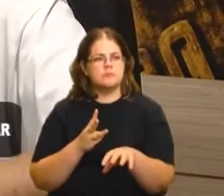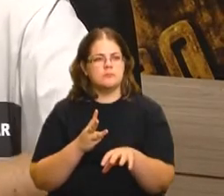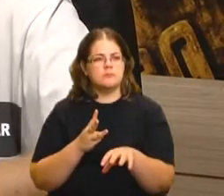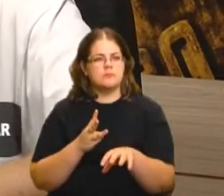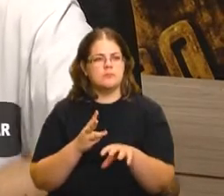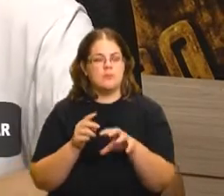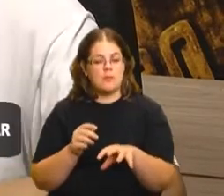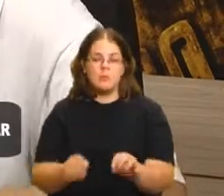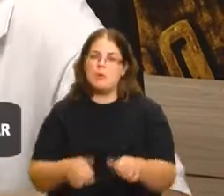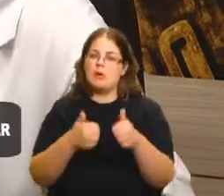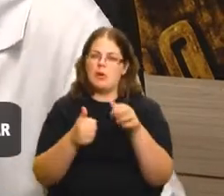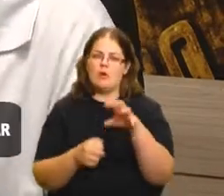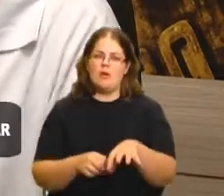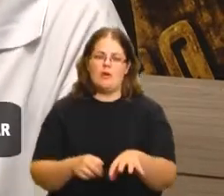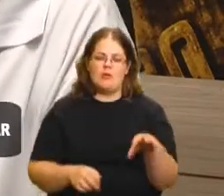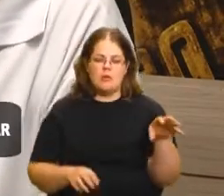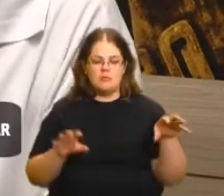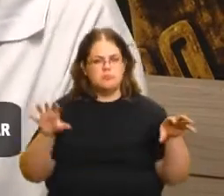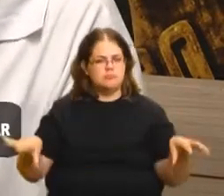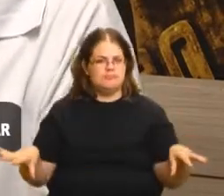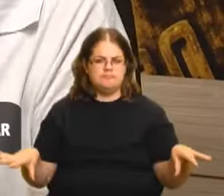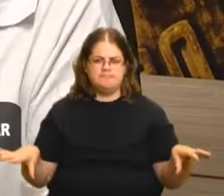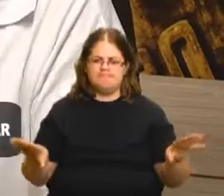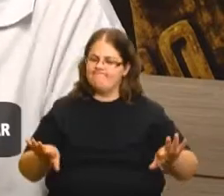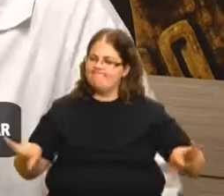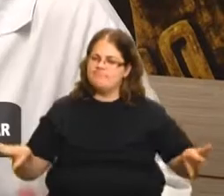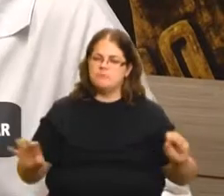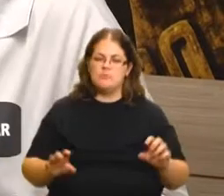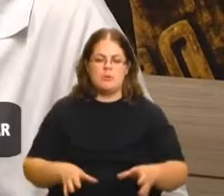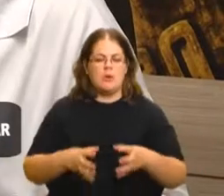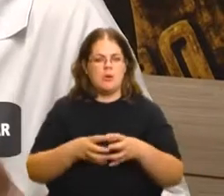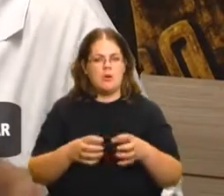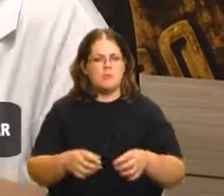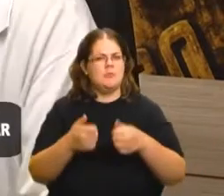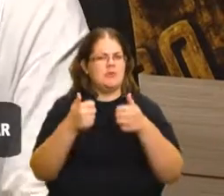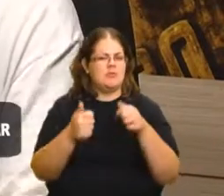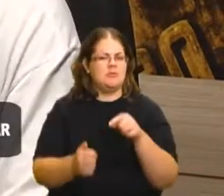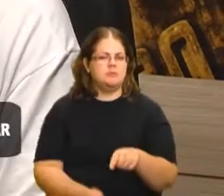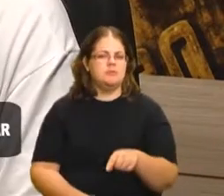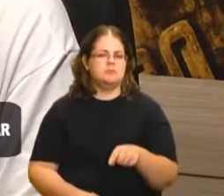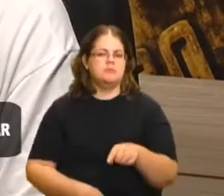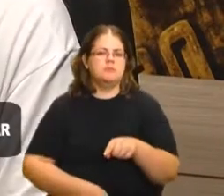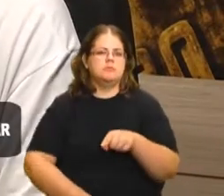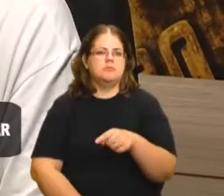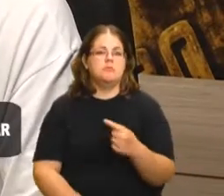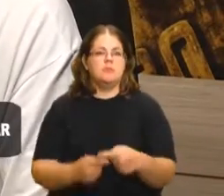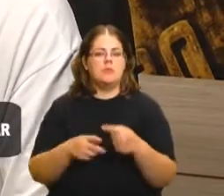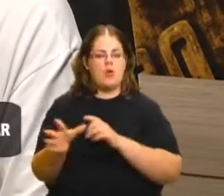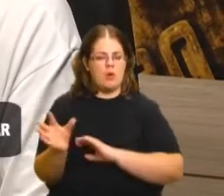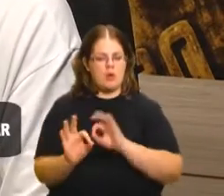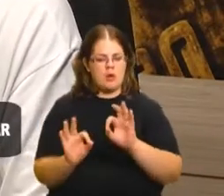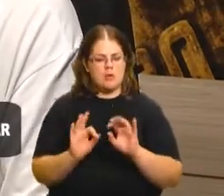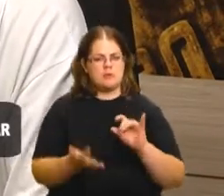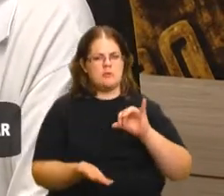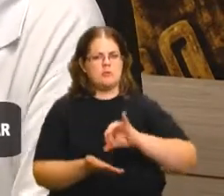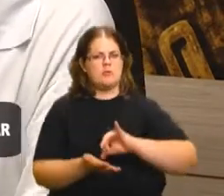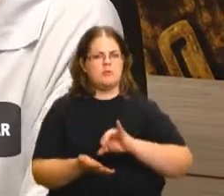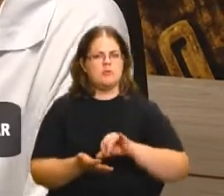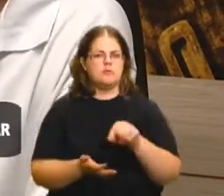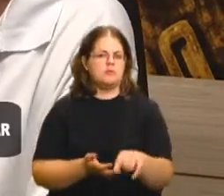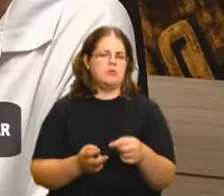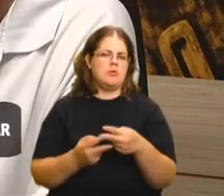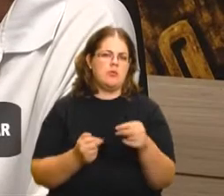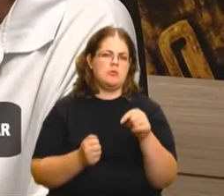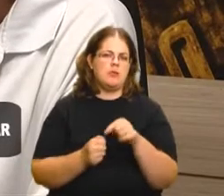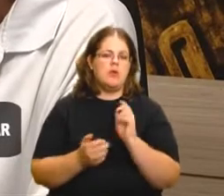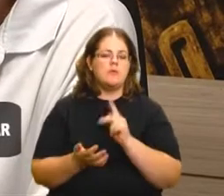centro, leva a melhor. Até provavelmente porque está numa posição central, né? E porque é organizado. Na realidade,